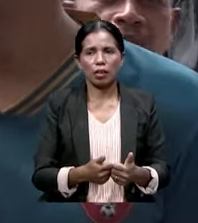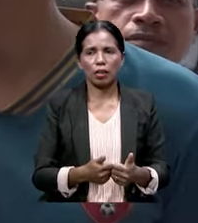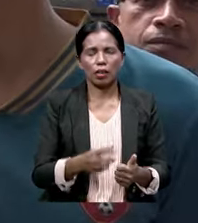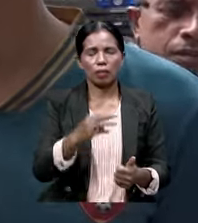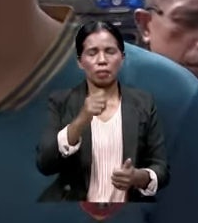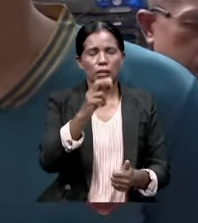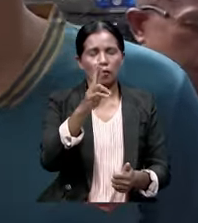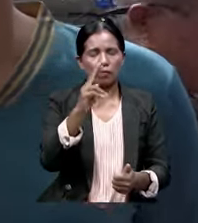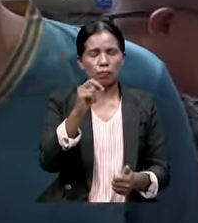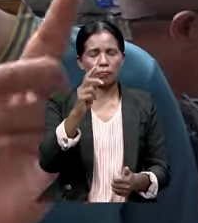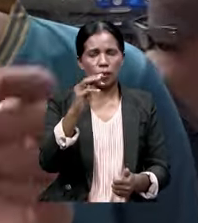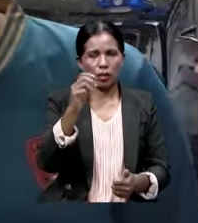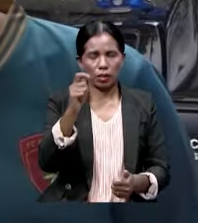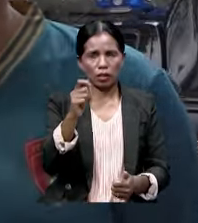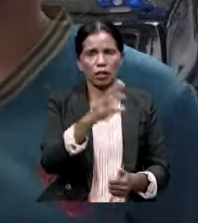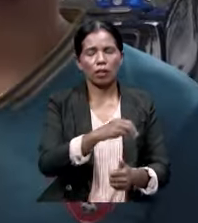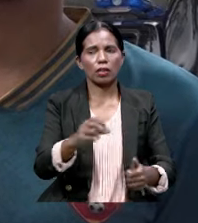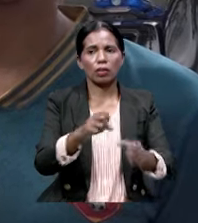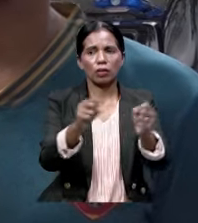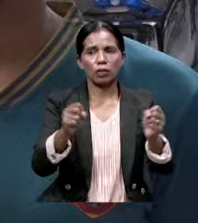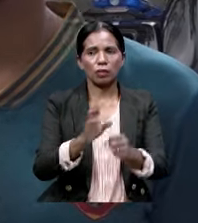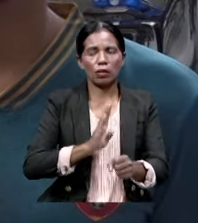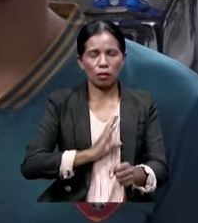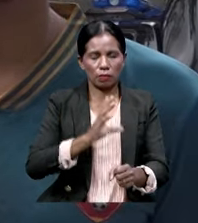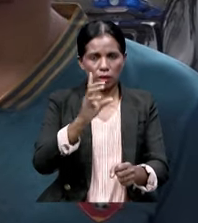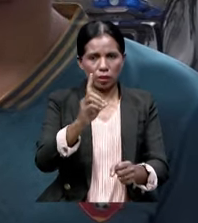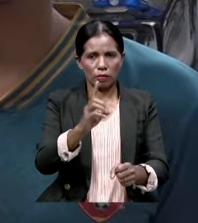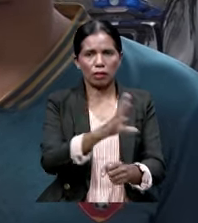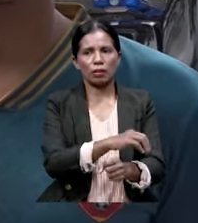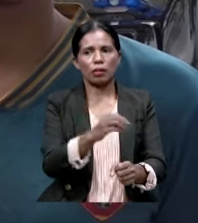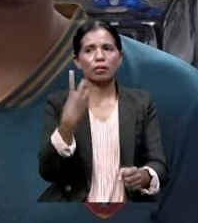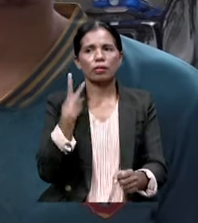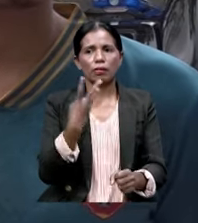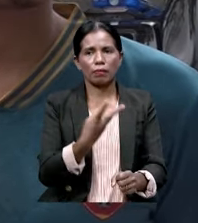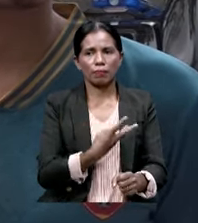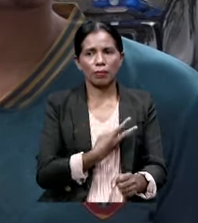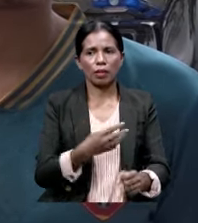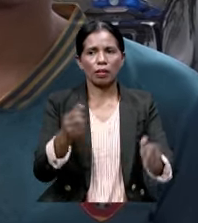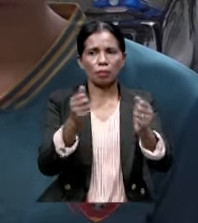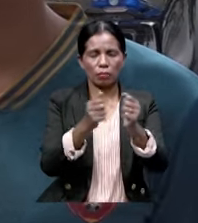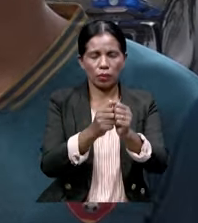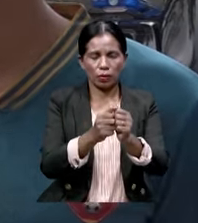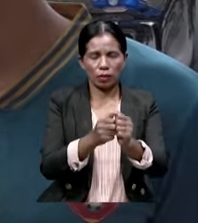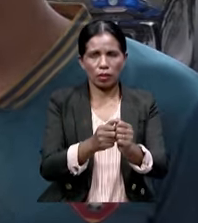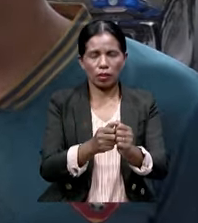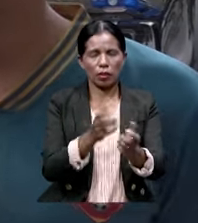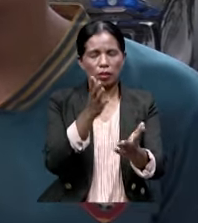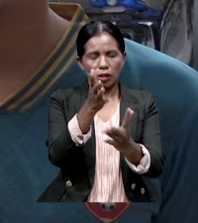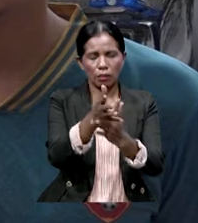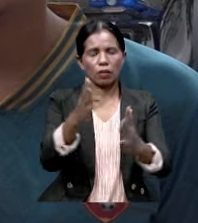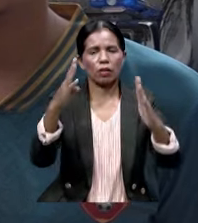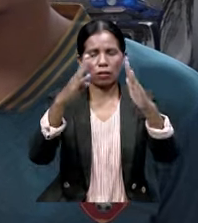Manumata suku Bidéu Santana ini ya. E ita acompanha sua excelência consegue tama sai uma ho di hari